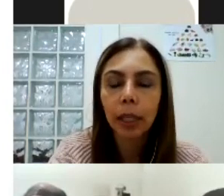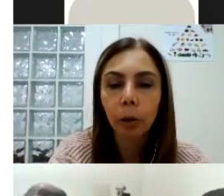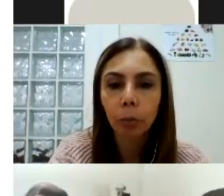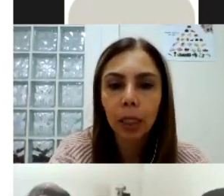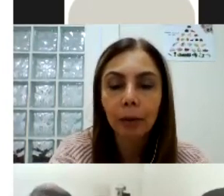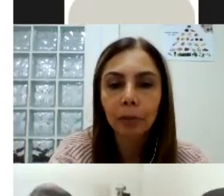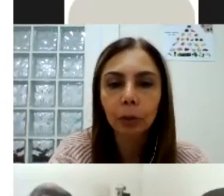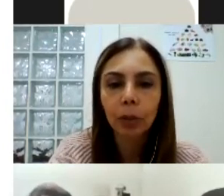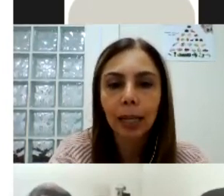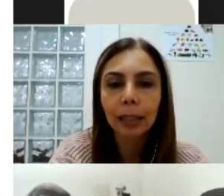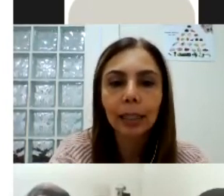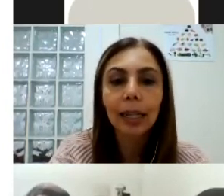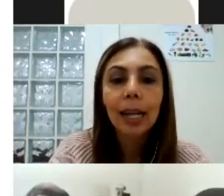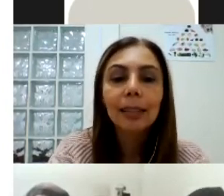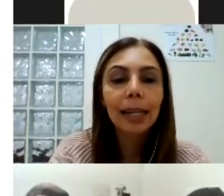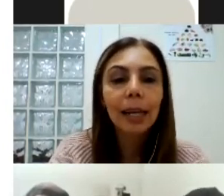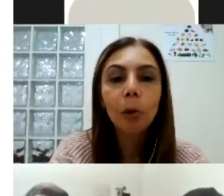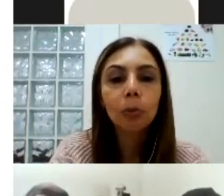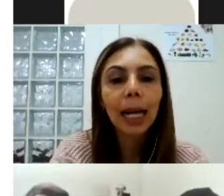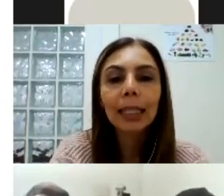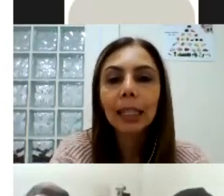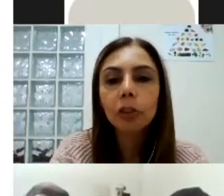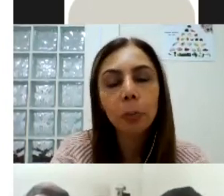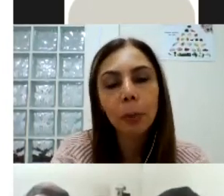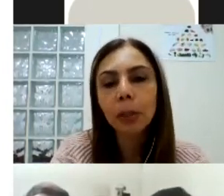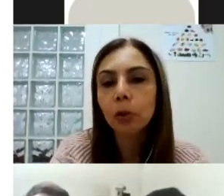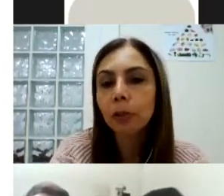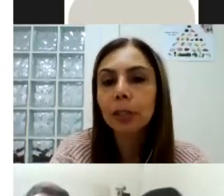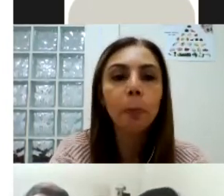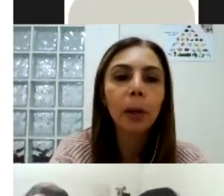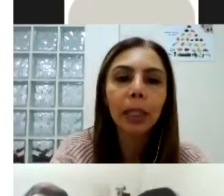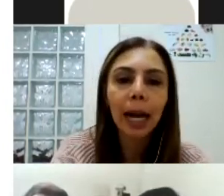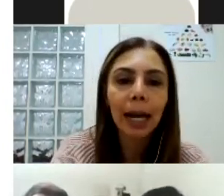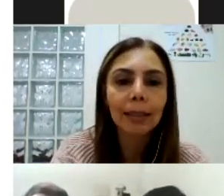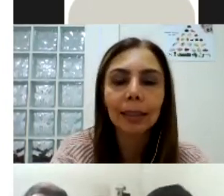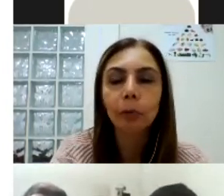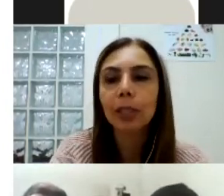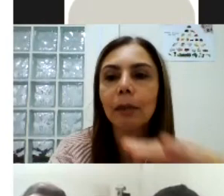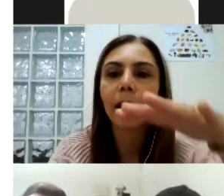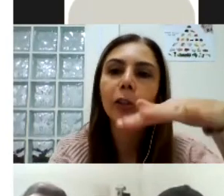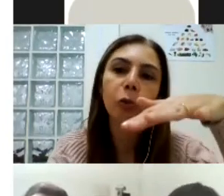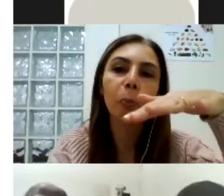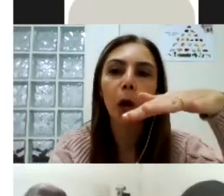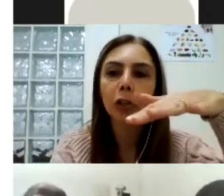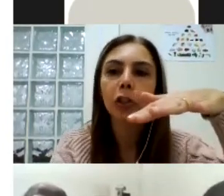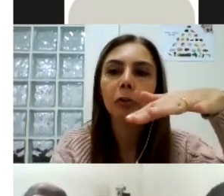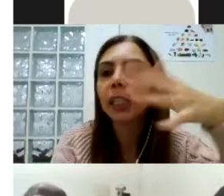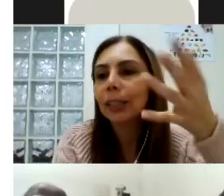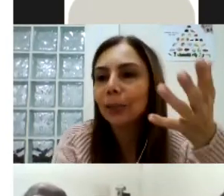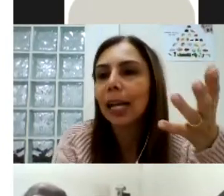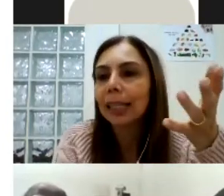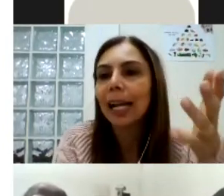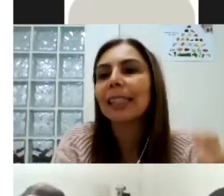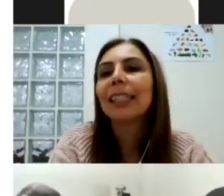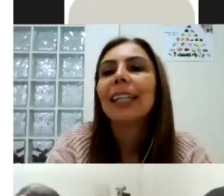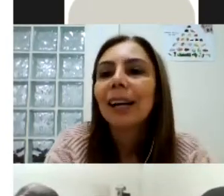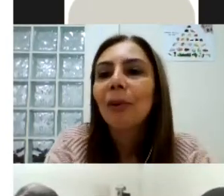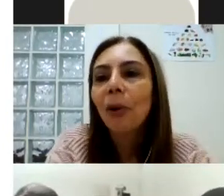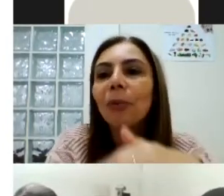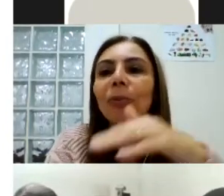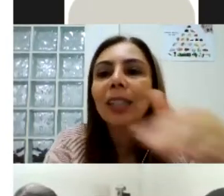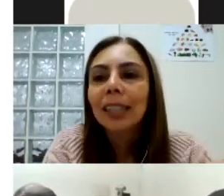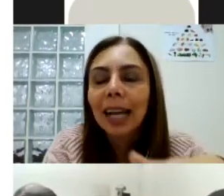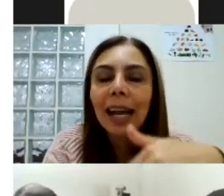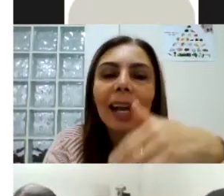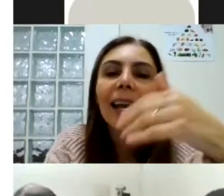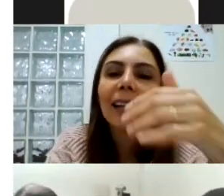nichos que eu me aventuraria seria montar kits para a pessoa fazer o pão em casa. Então você vende um pote de vidro, né, Dé?